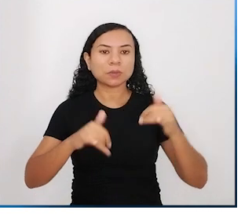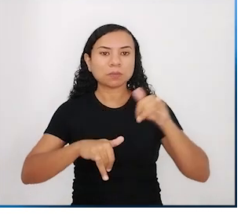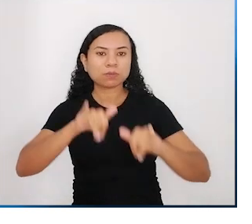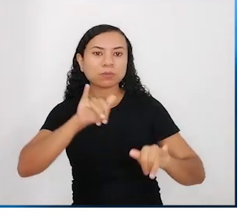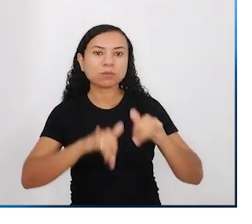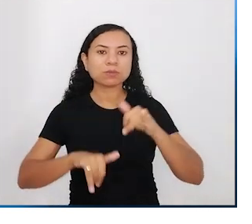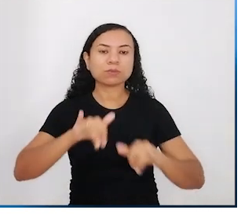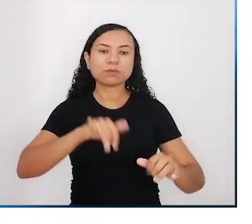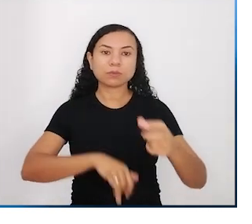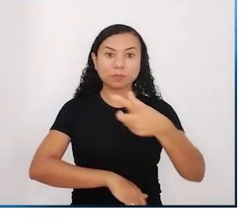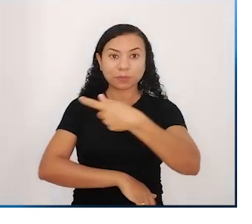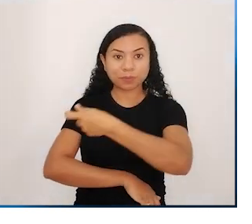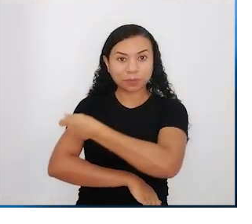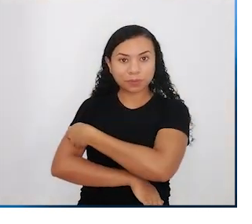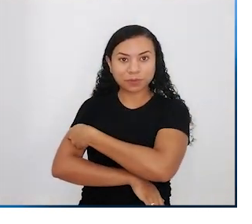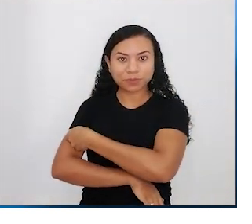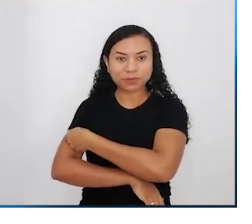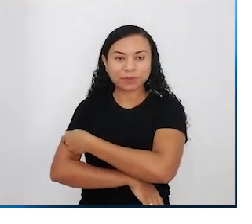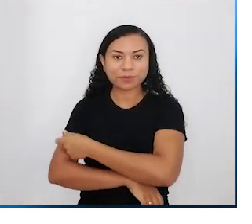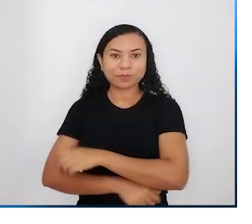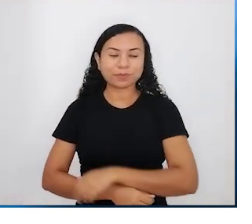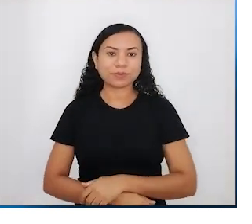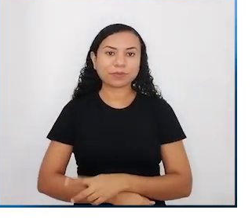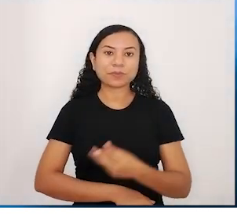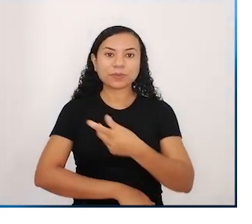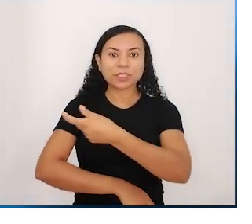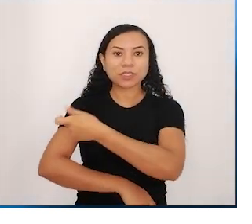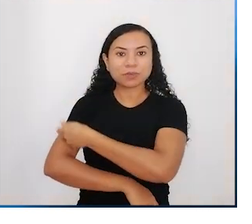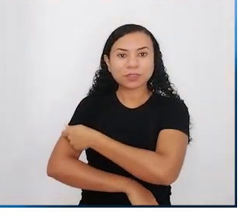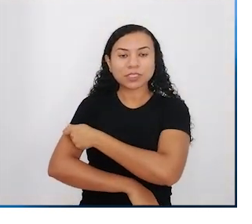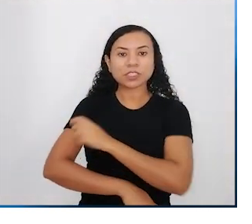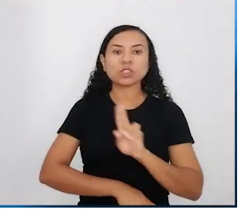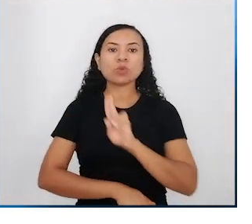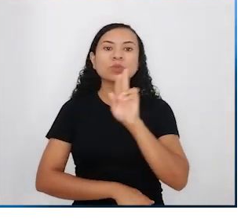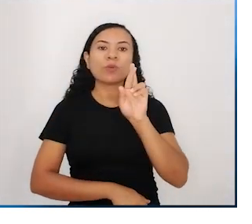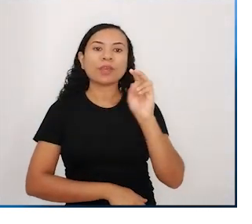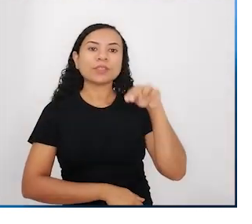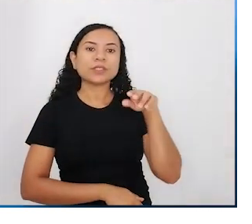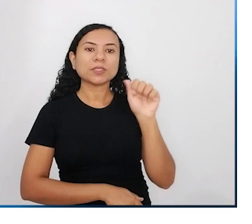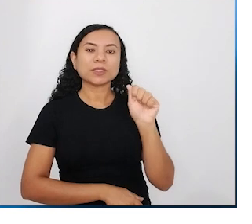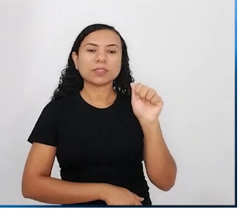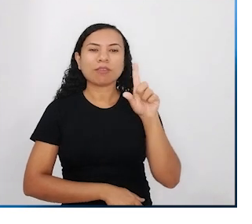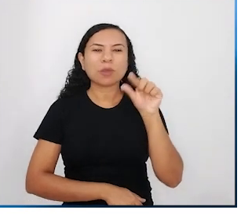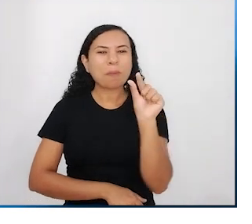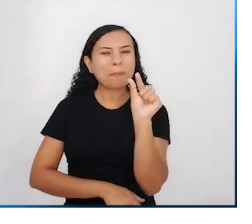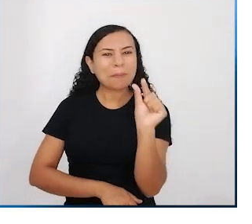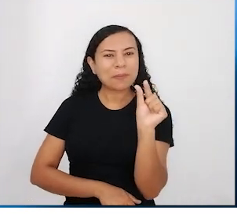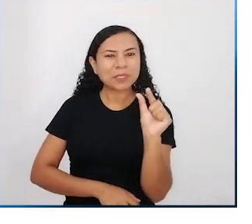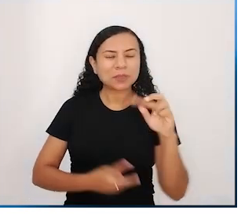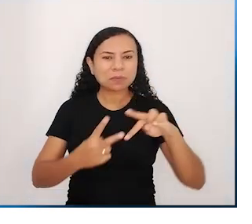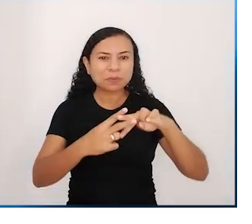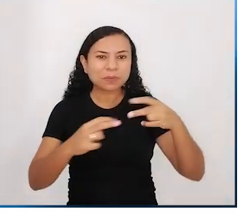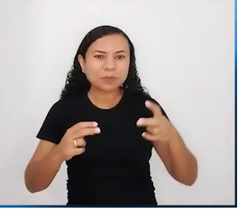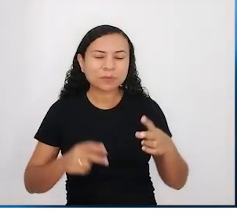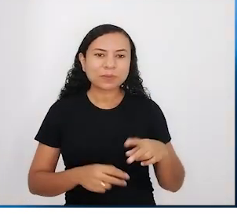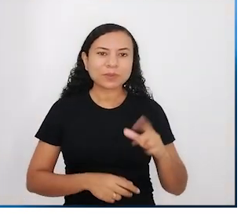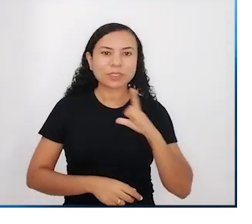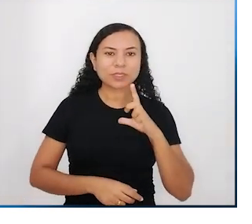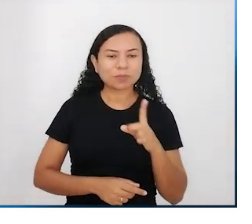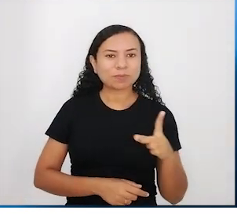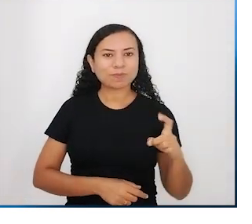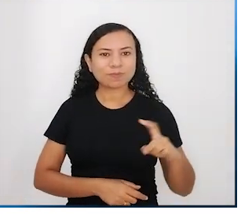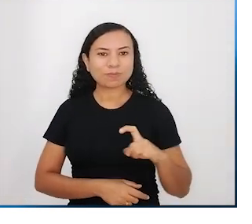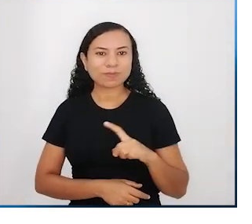dessa vacina. Uma das vacinas é feita através do RNA mensageiro, que é um pedacinho do material genético do vírus, que é feita